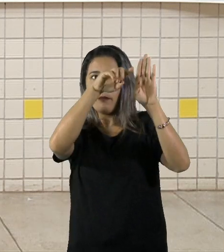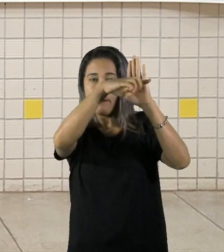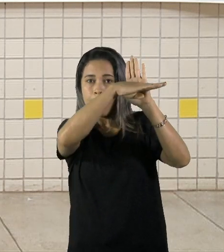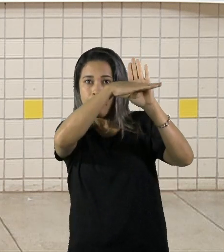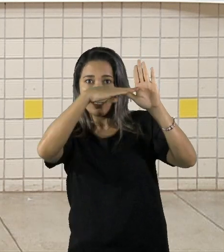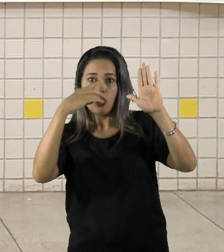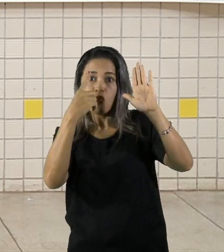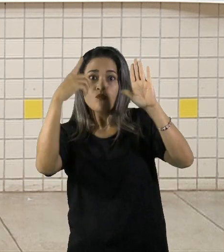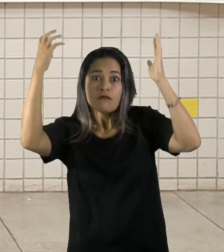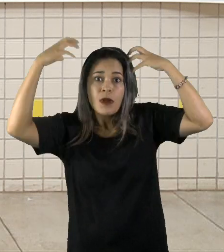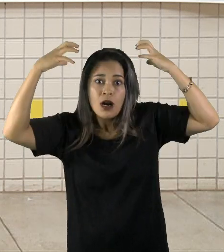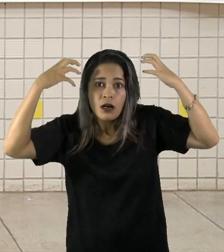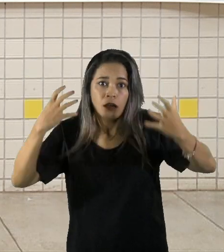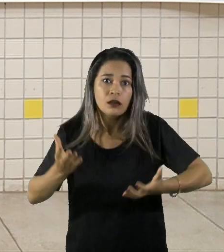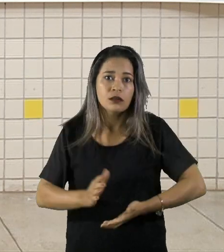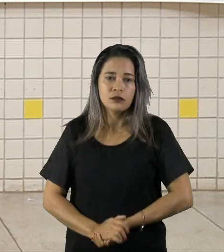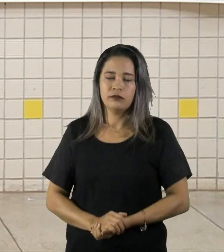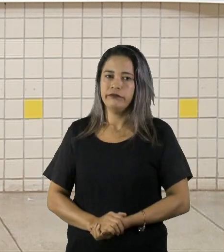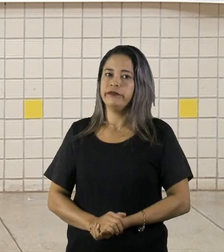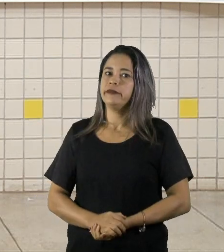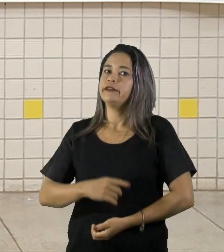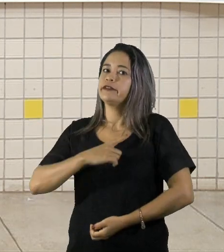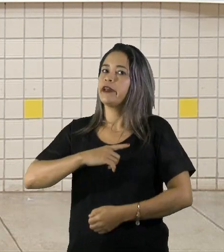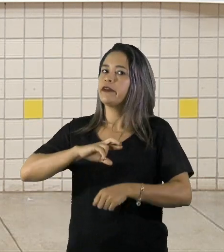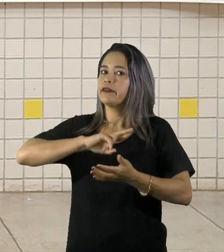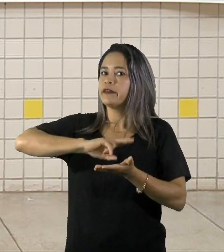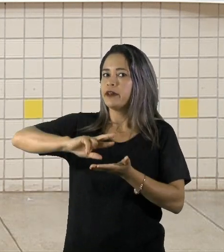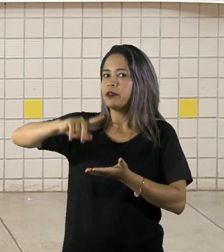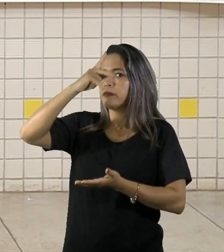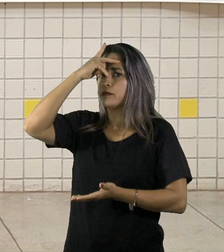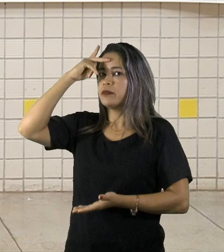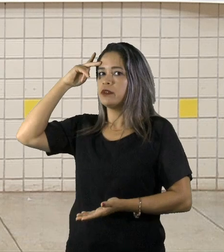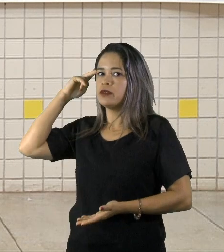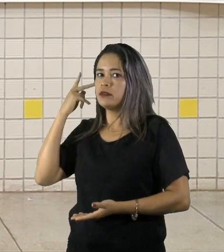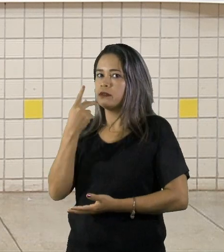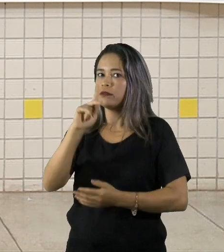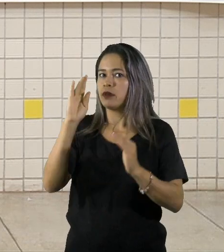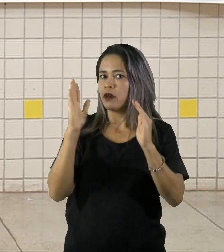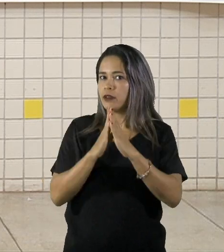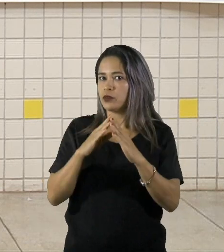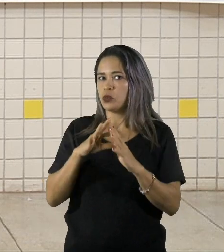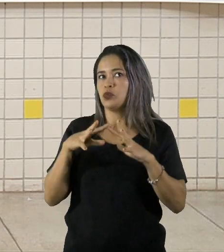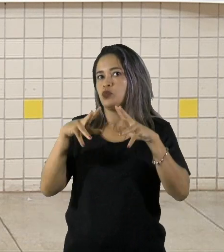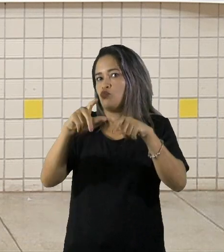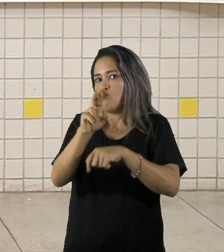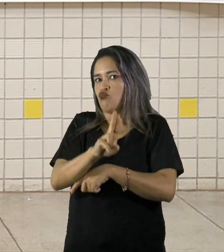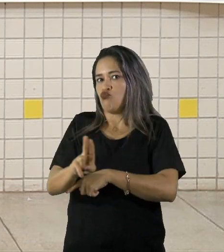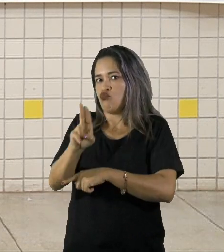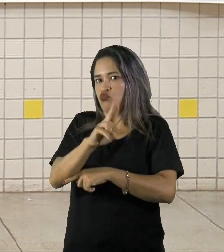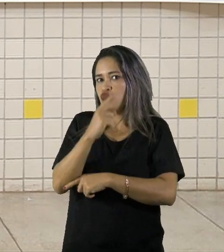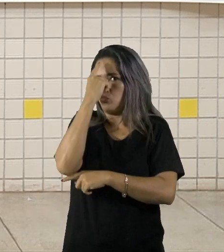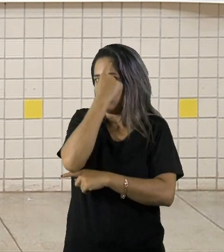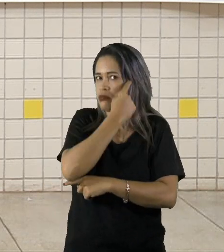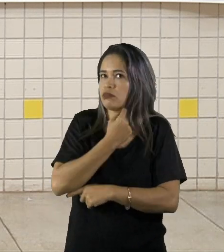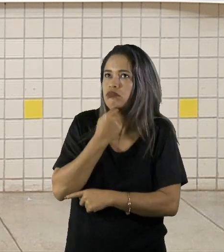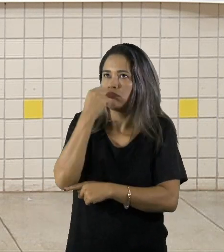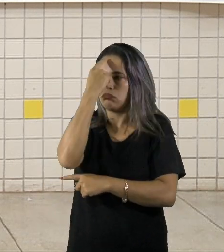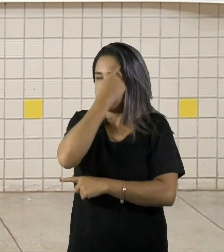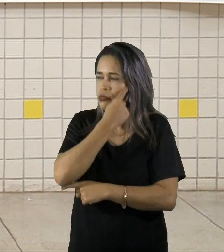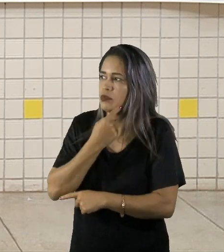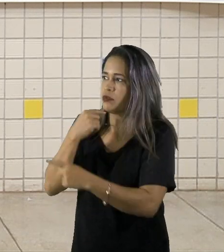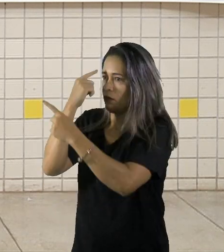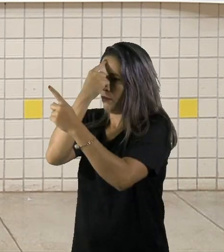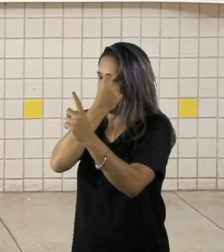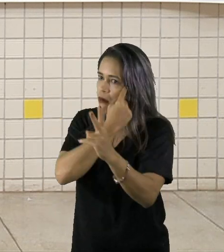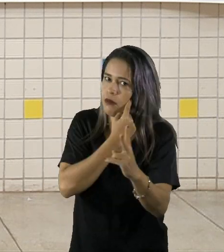banho. Imagina se você tem várias pessoas na sua casa e todo mundo usa o chuveiro durante 30 minutos cada vez.